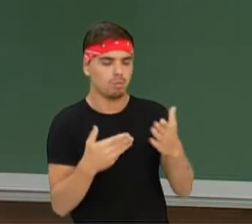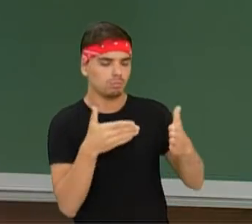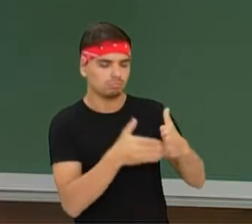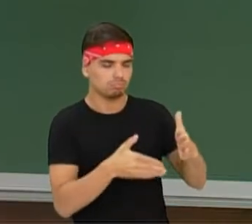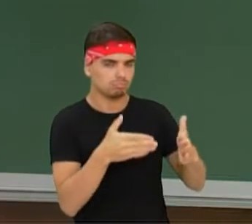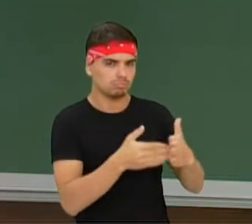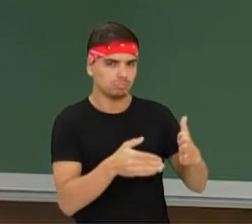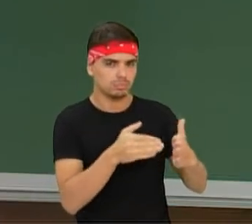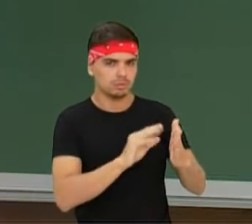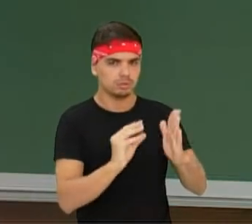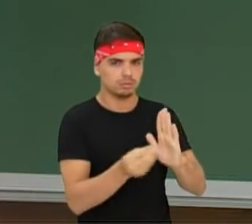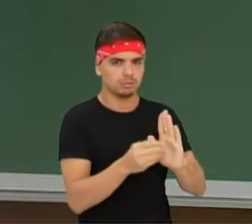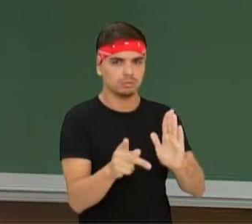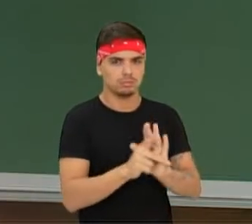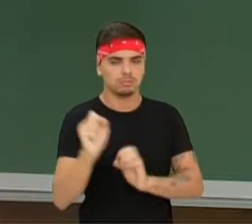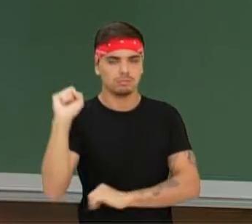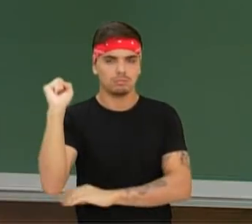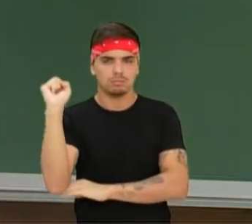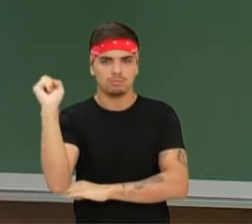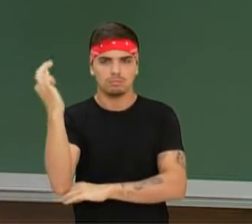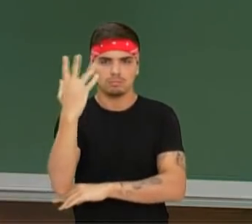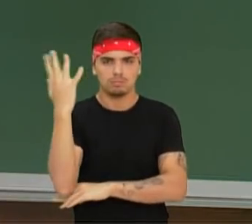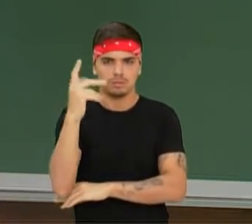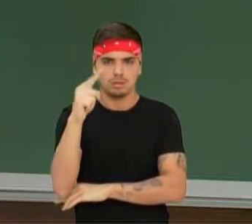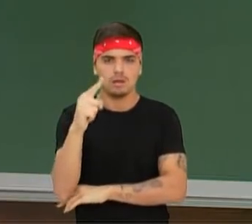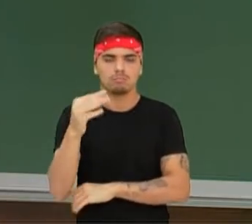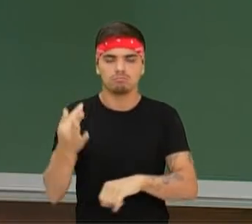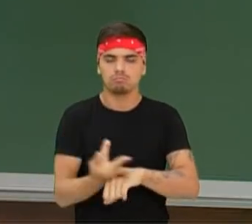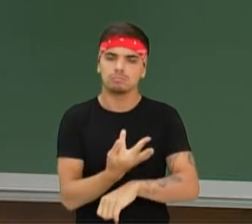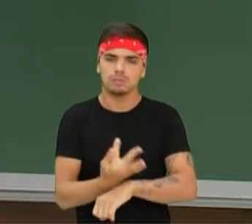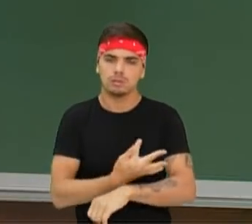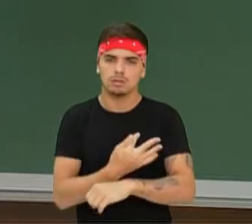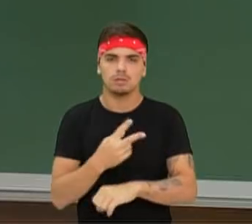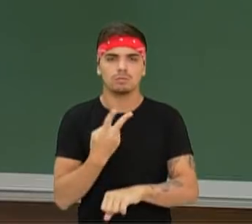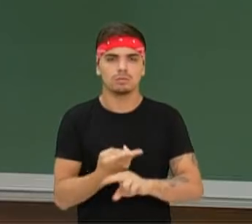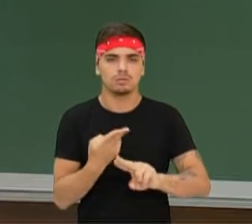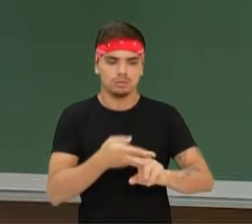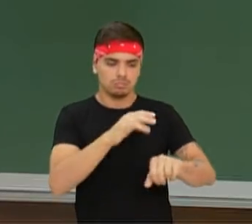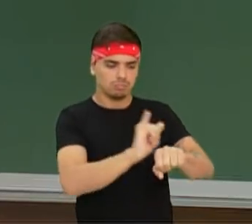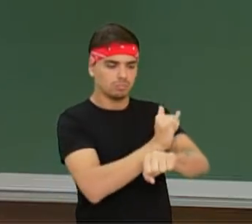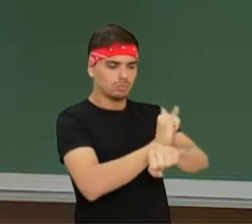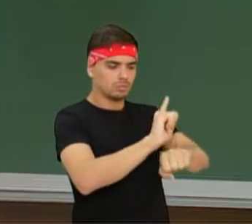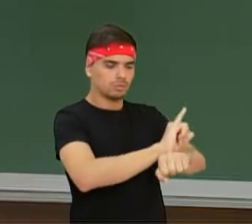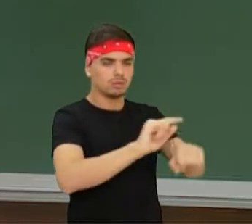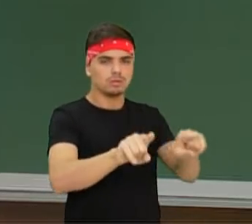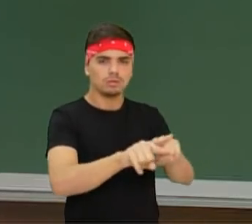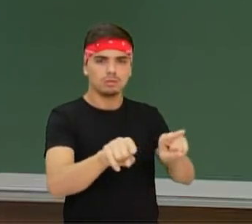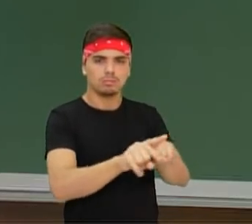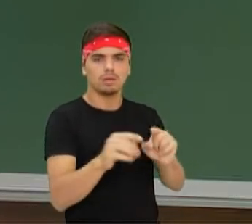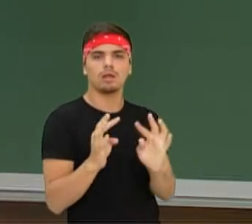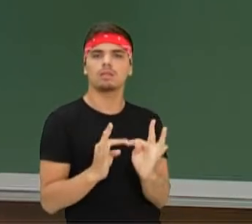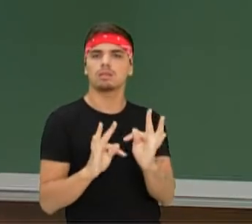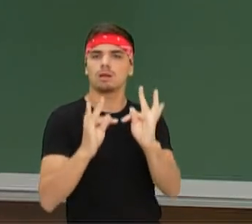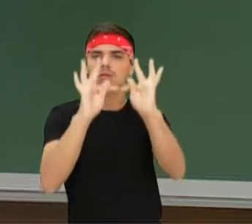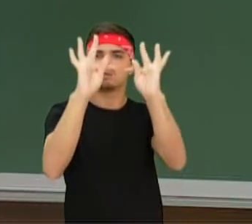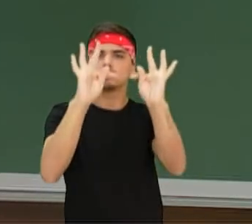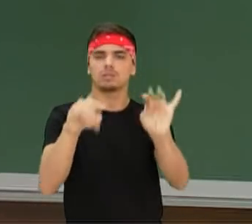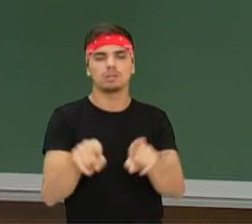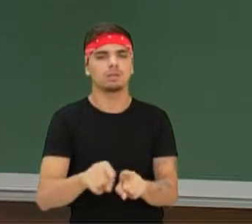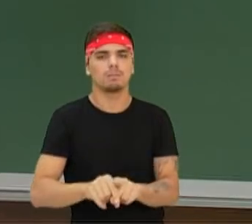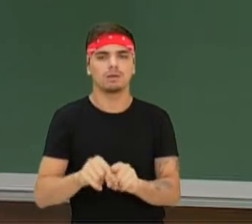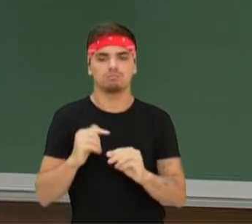limitações impostas pela natureza, elas são superadas através de técnicas, através da tecnologia, né,